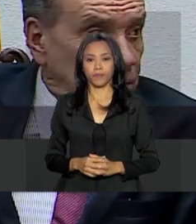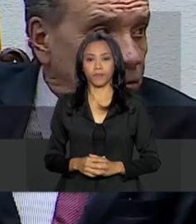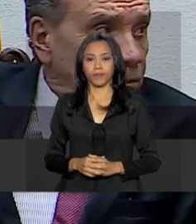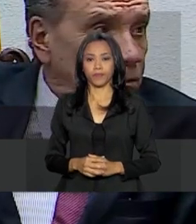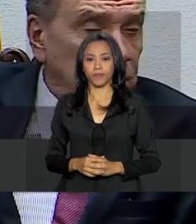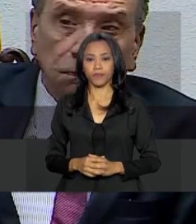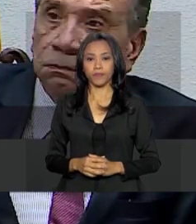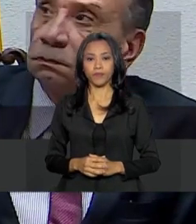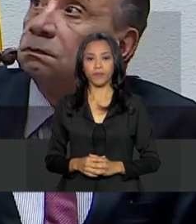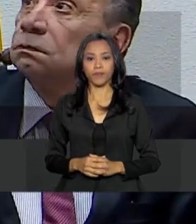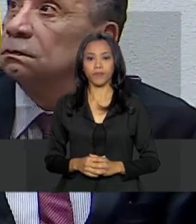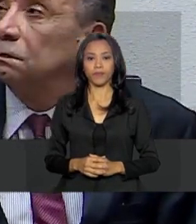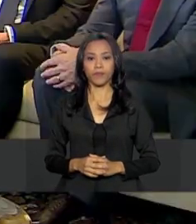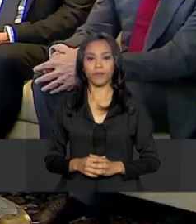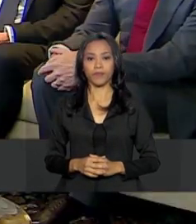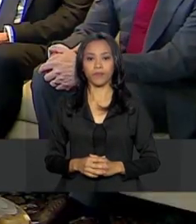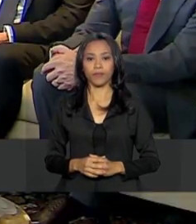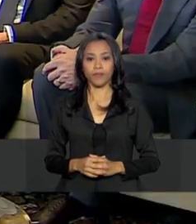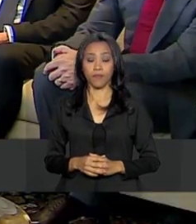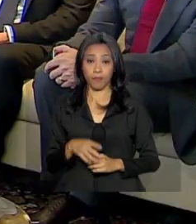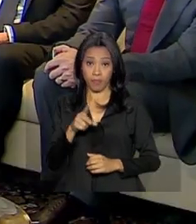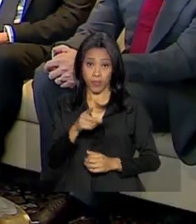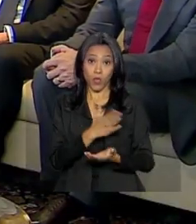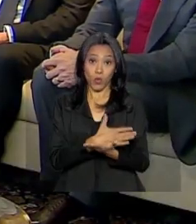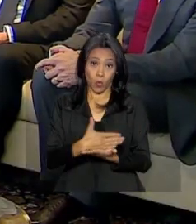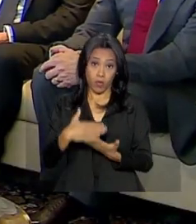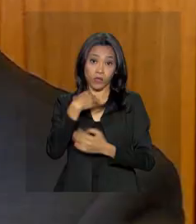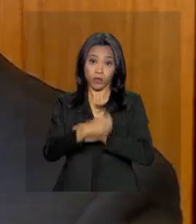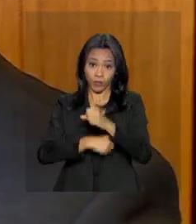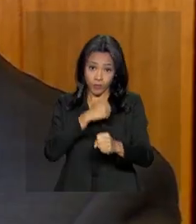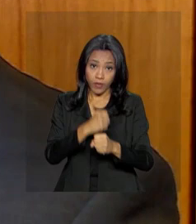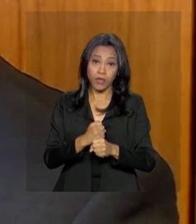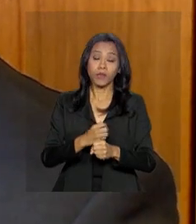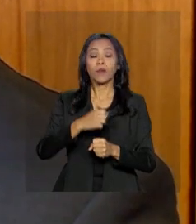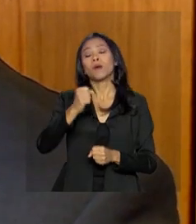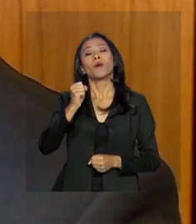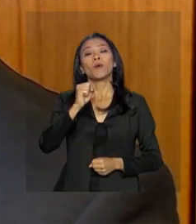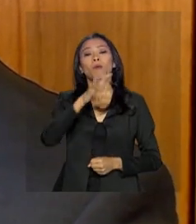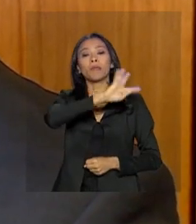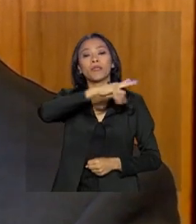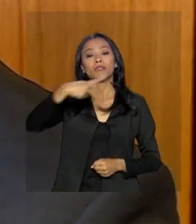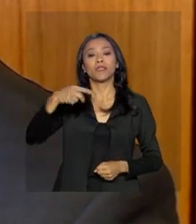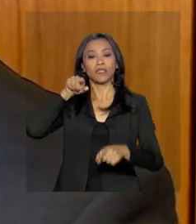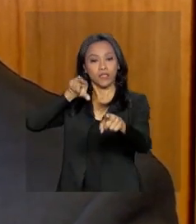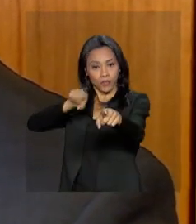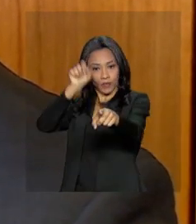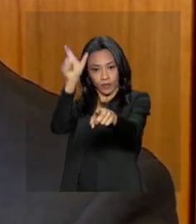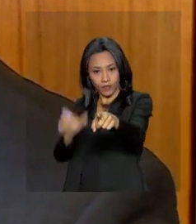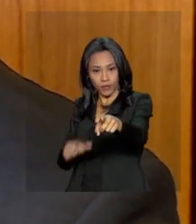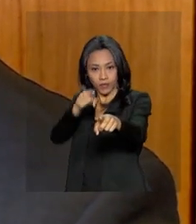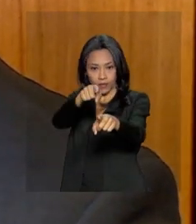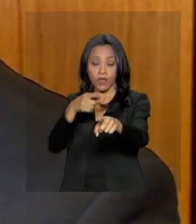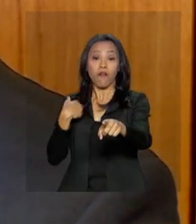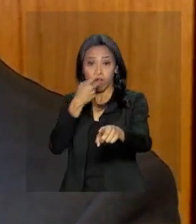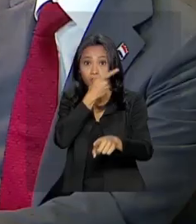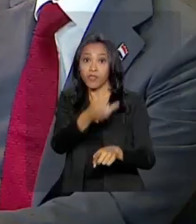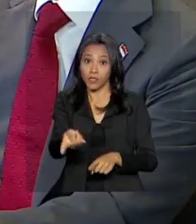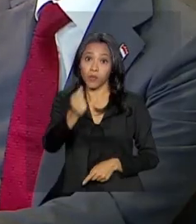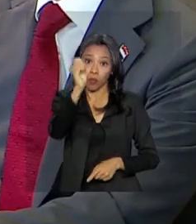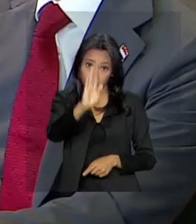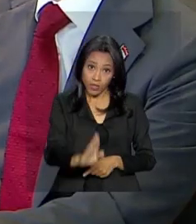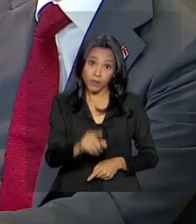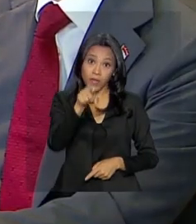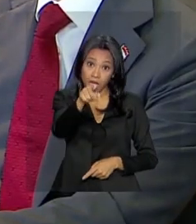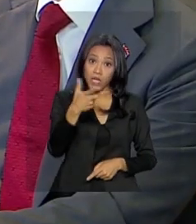mais que satisfeitos. No início do ano, o presidente eleito do Paraguai, Mário Benítez, visitou o Brasil. Na